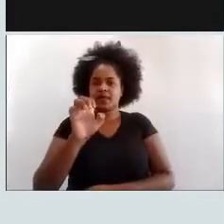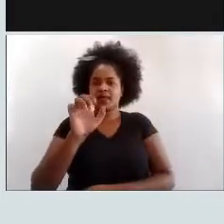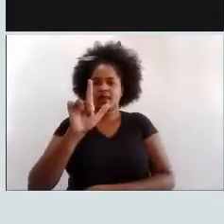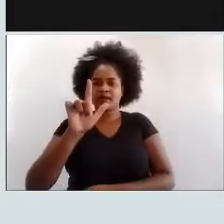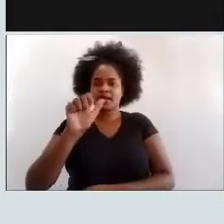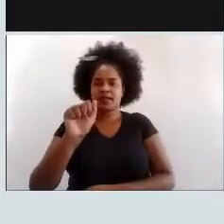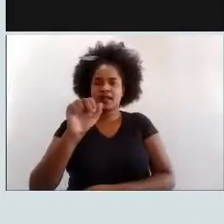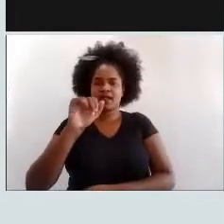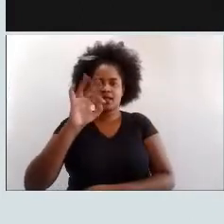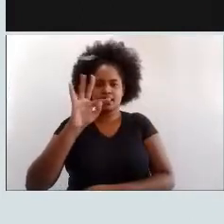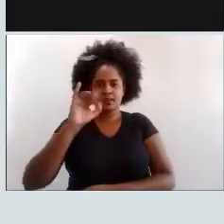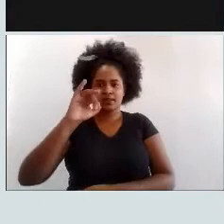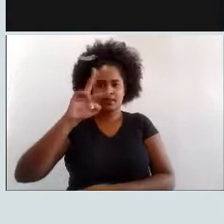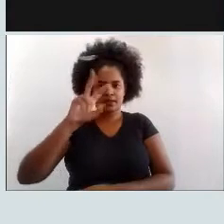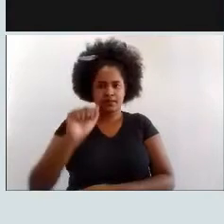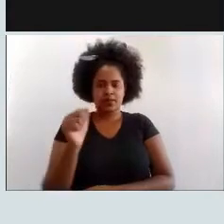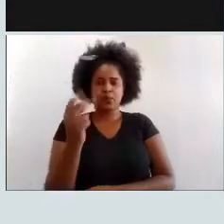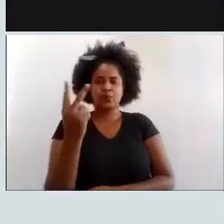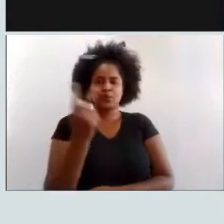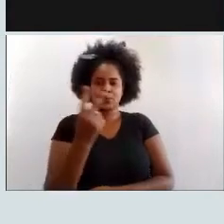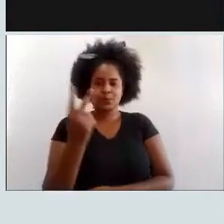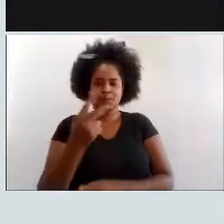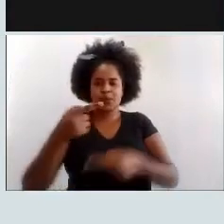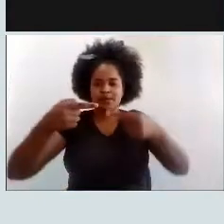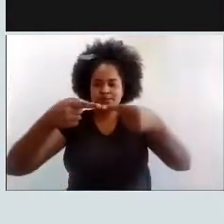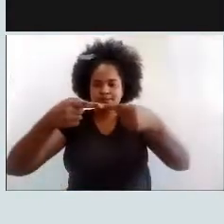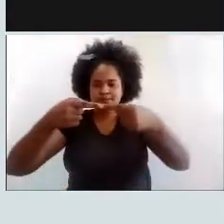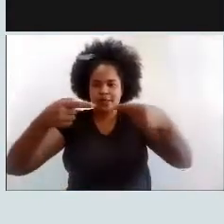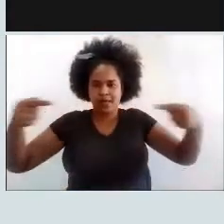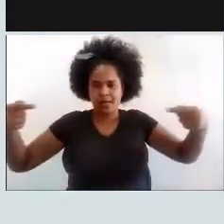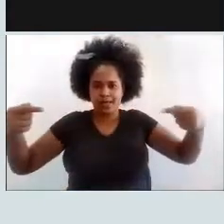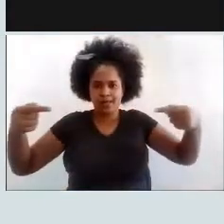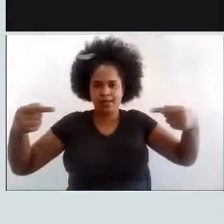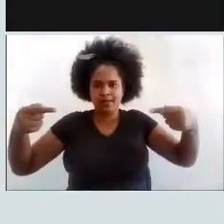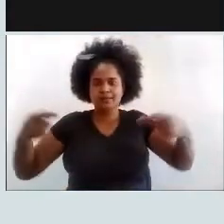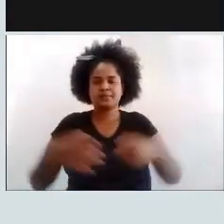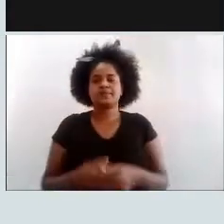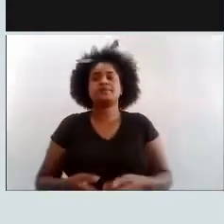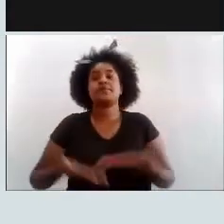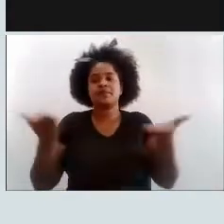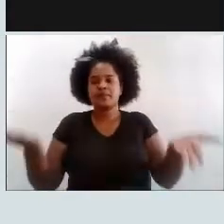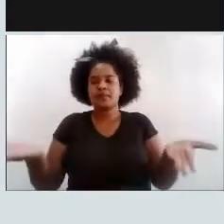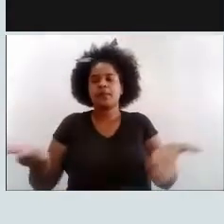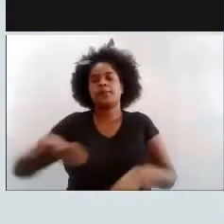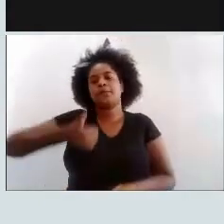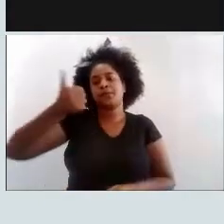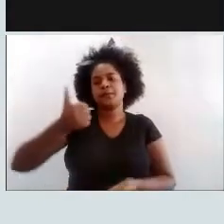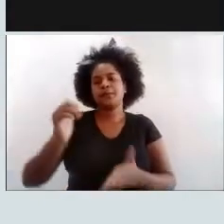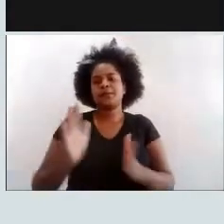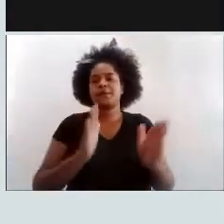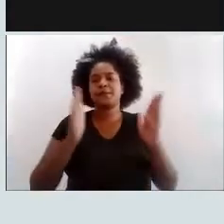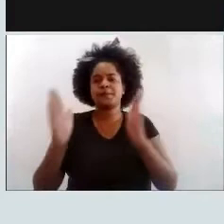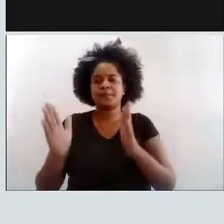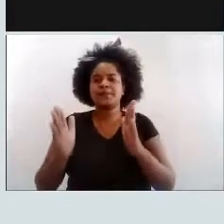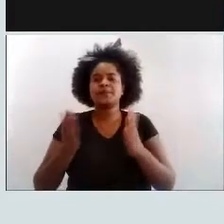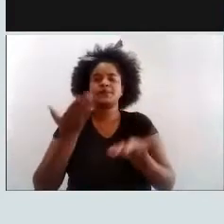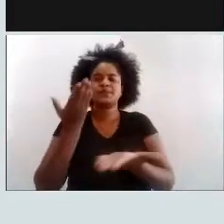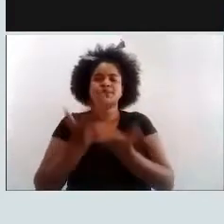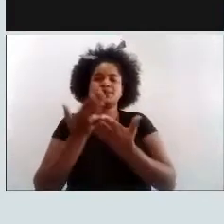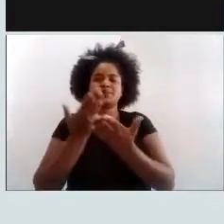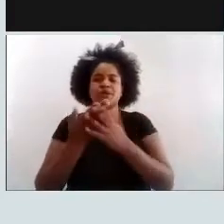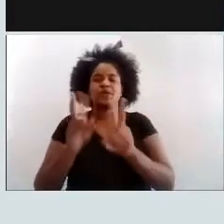retas. Essa primeira parte, nós vamos falar sobre retas